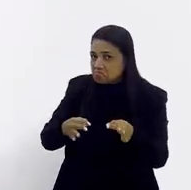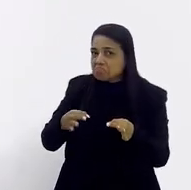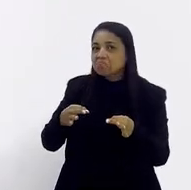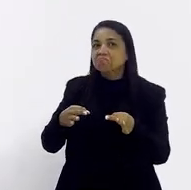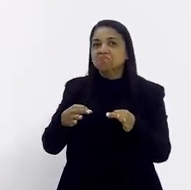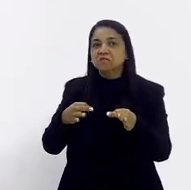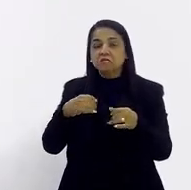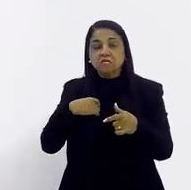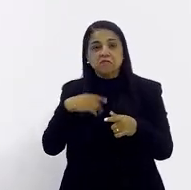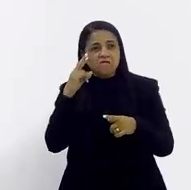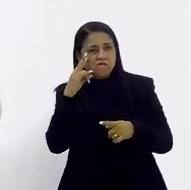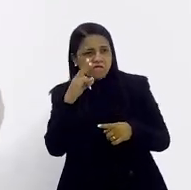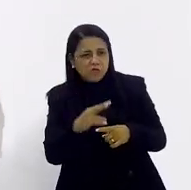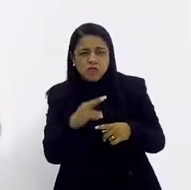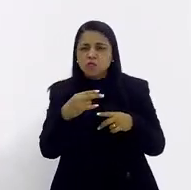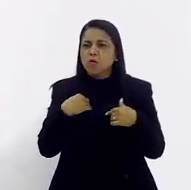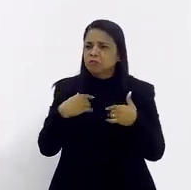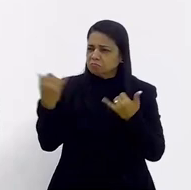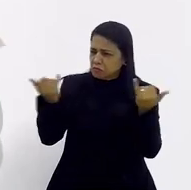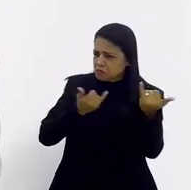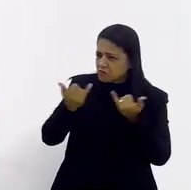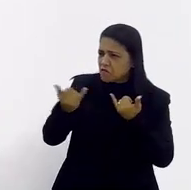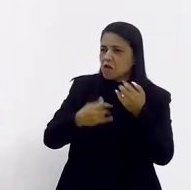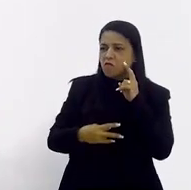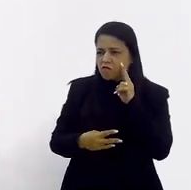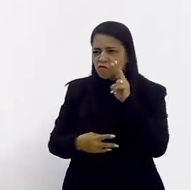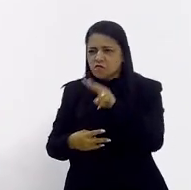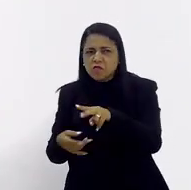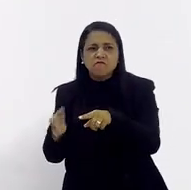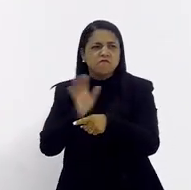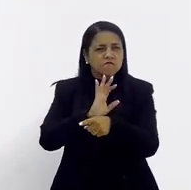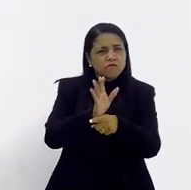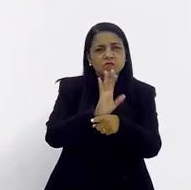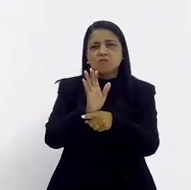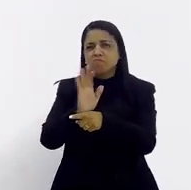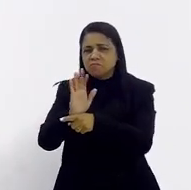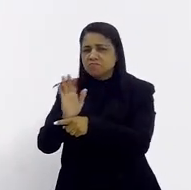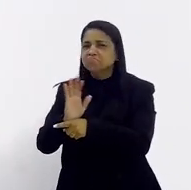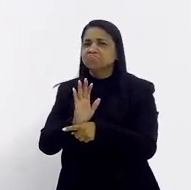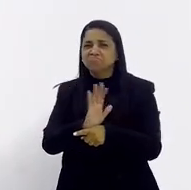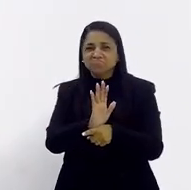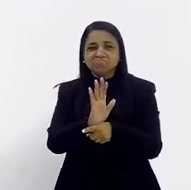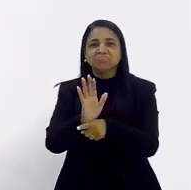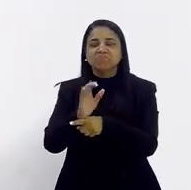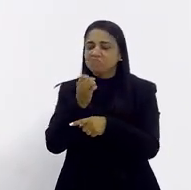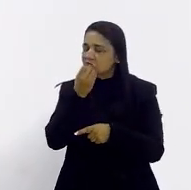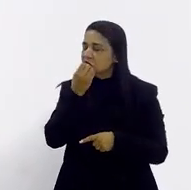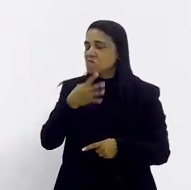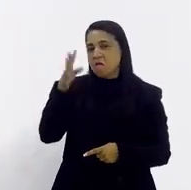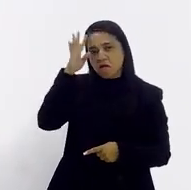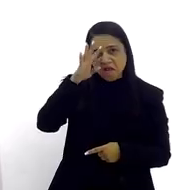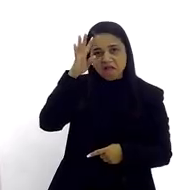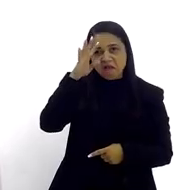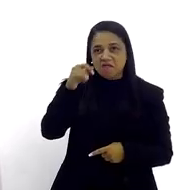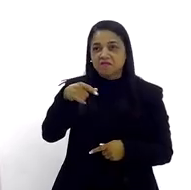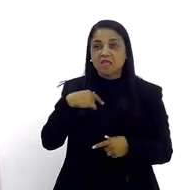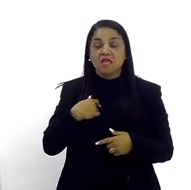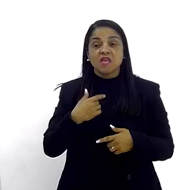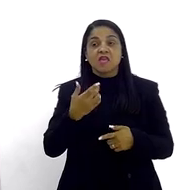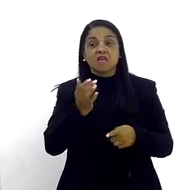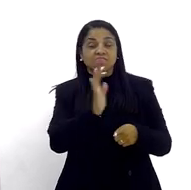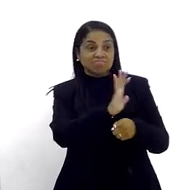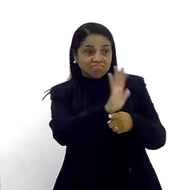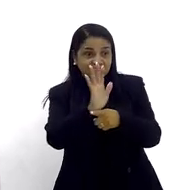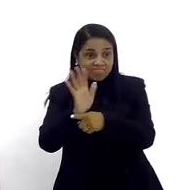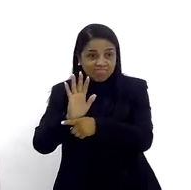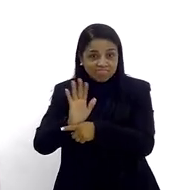que eu vejo de todo mundo dizer que assistiu aqui ali e acolá os filmes é muito muito legal é o